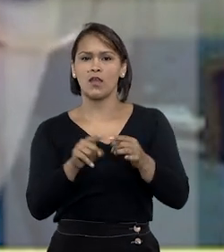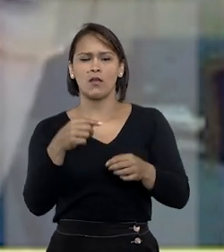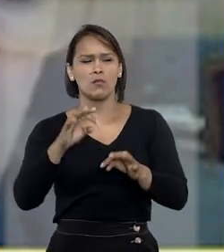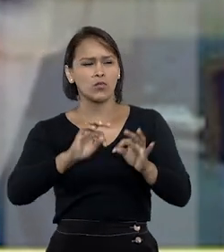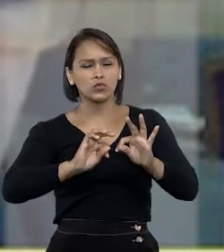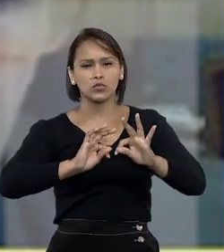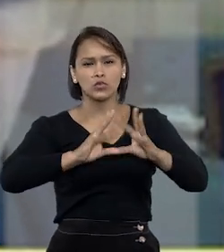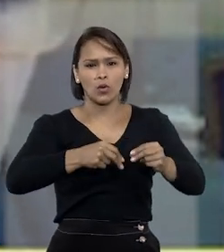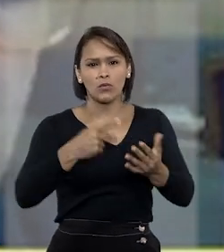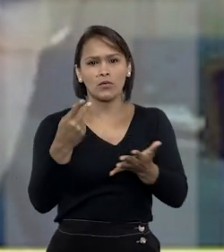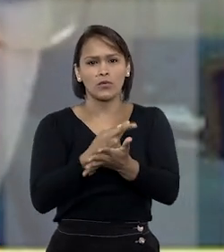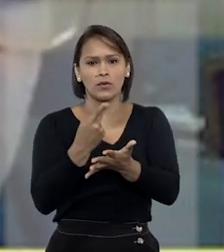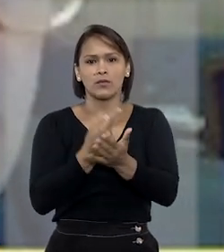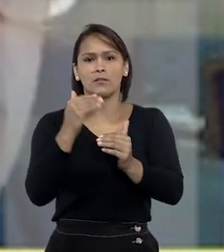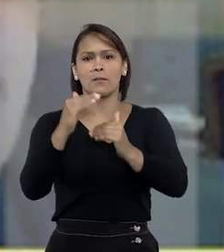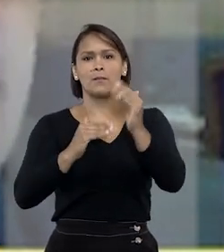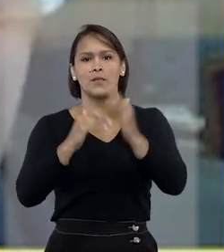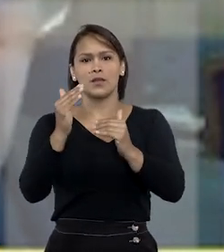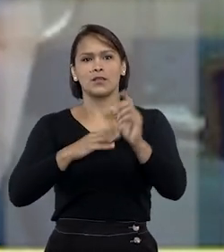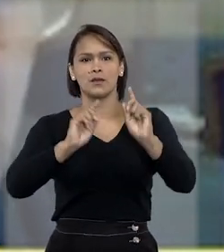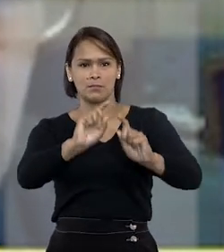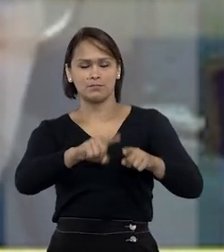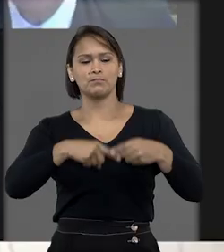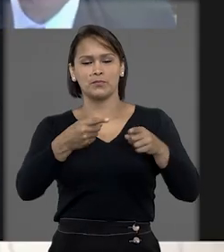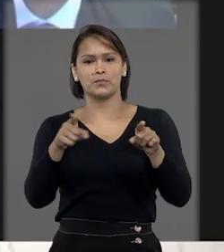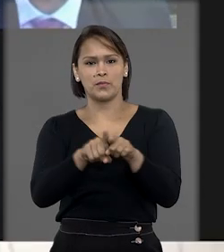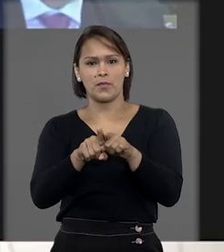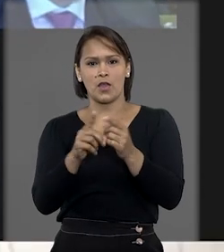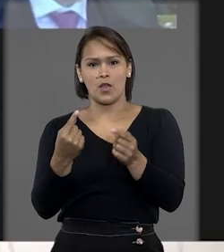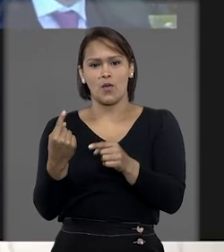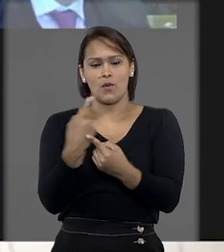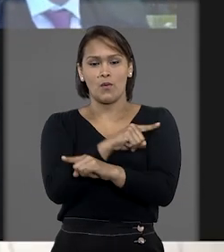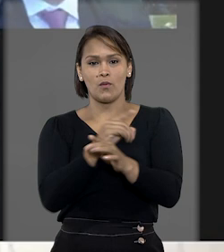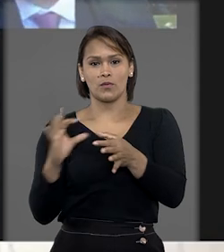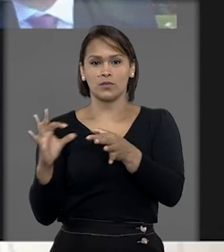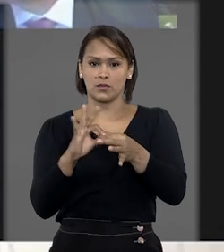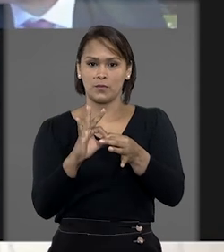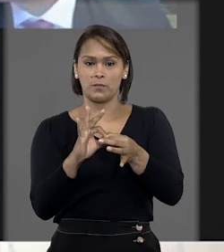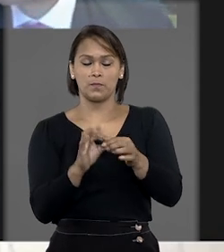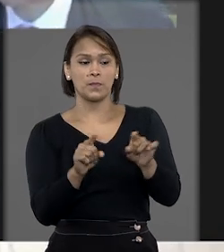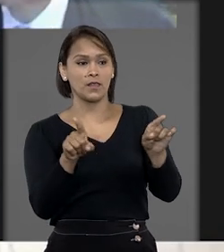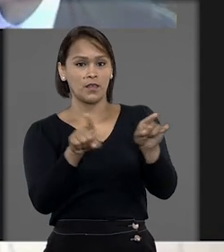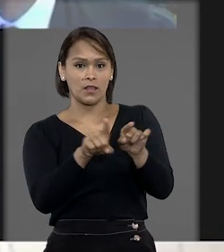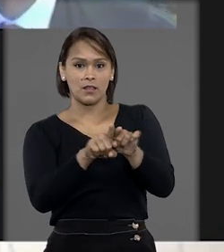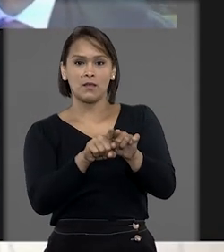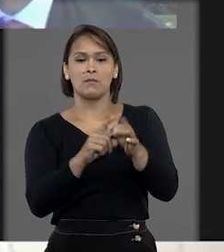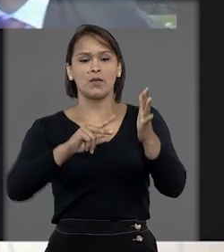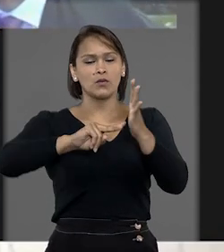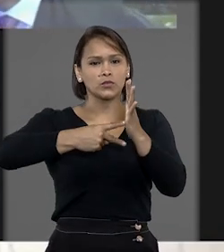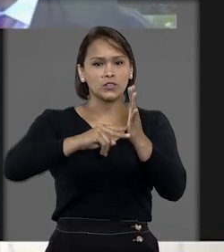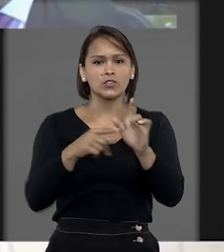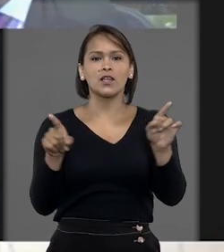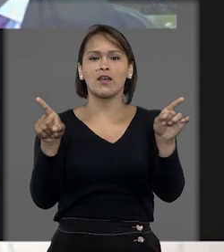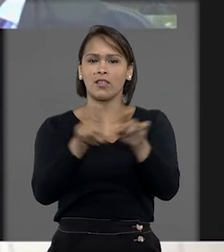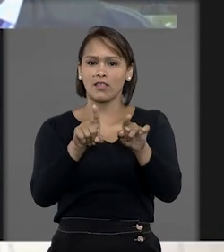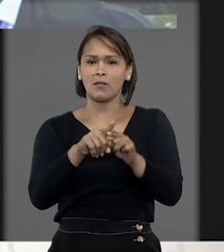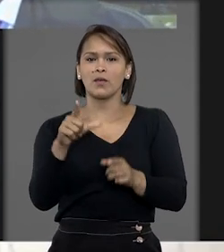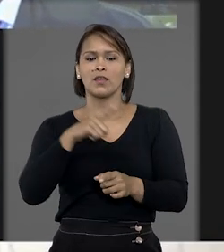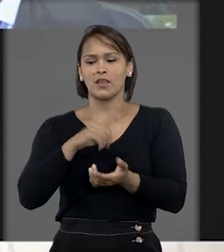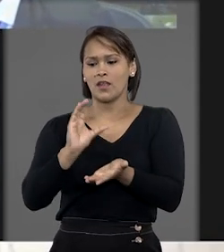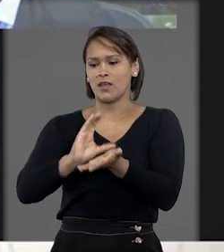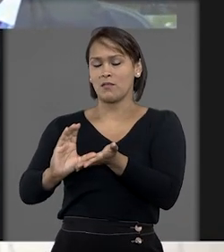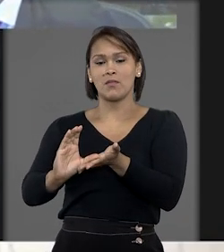pelos atos ilícitos praticados pelo defensor contra o associado com isso o sindicato também